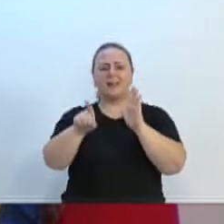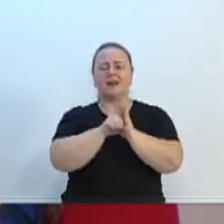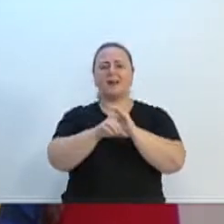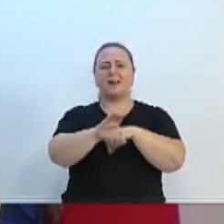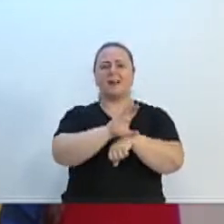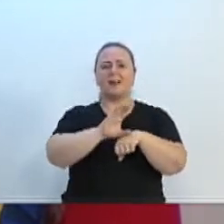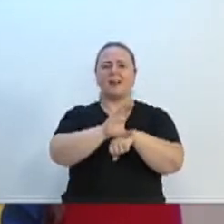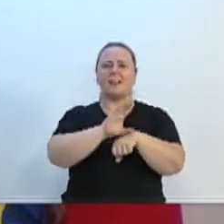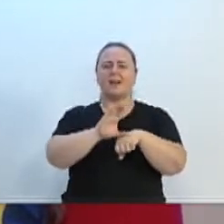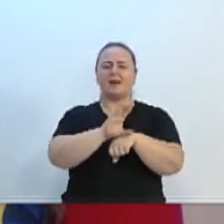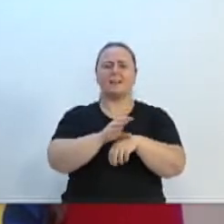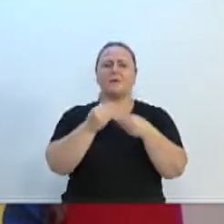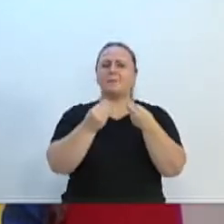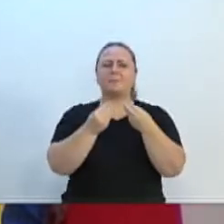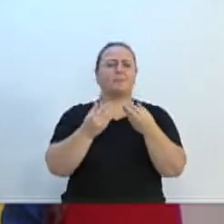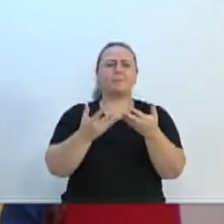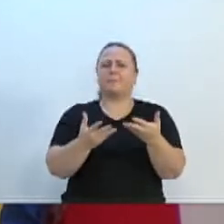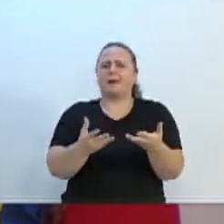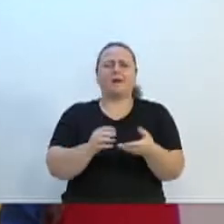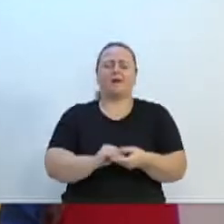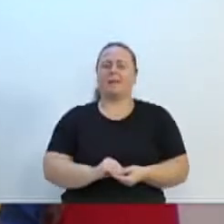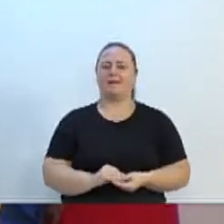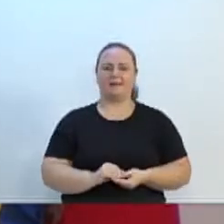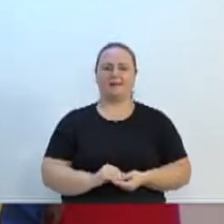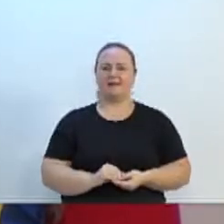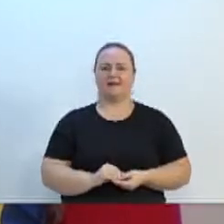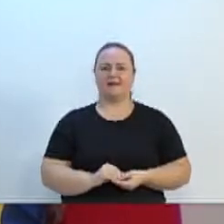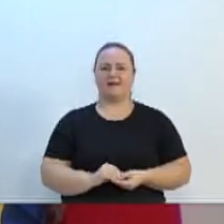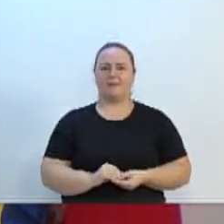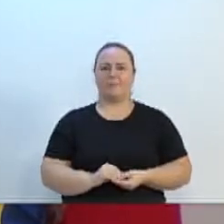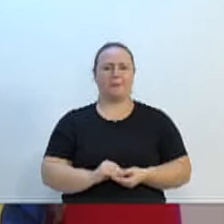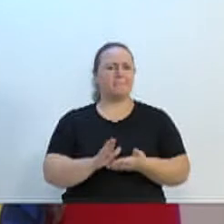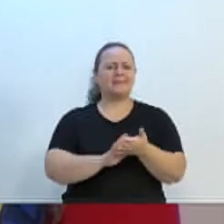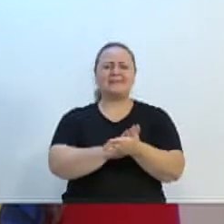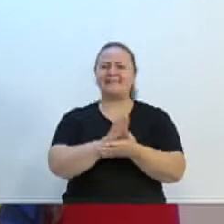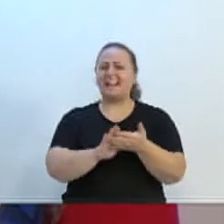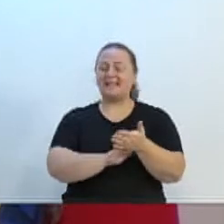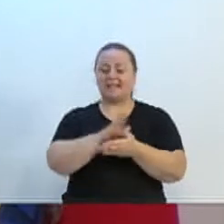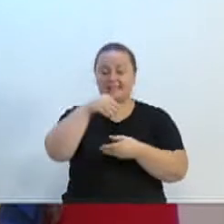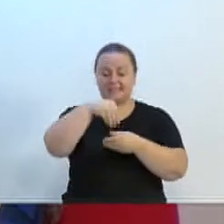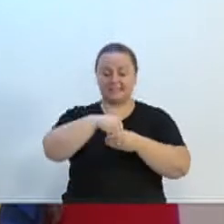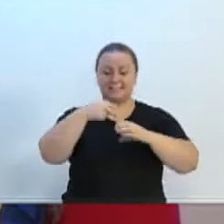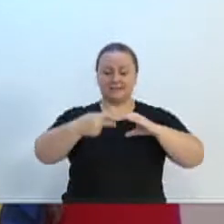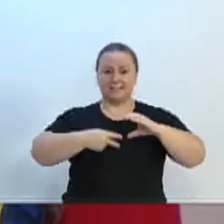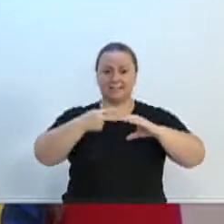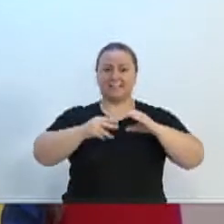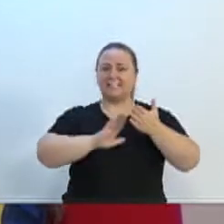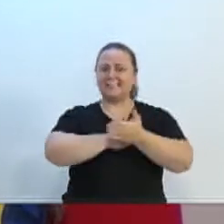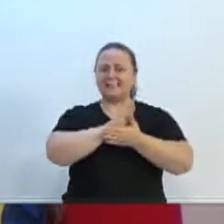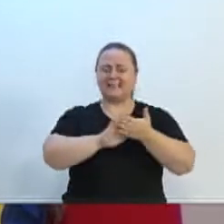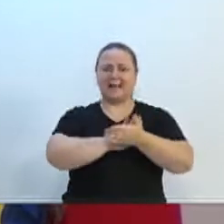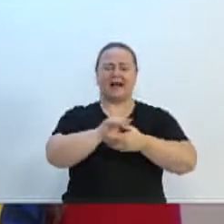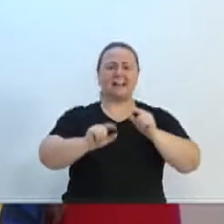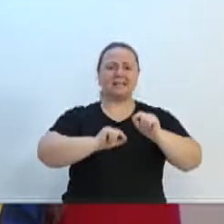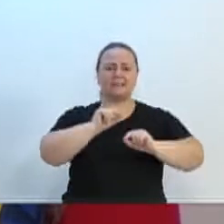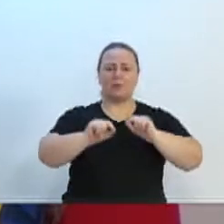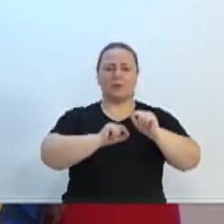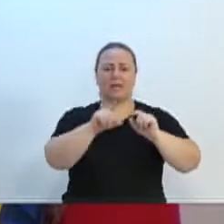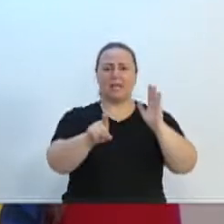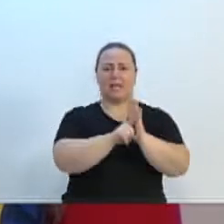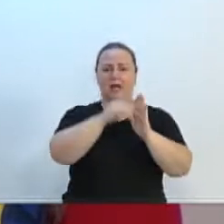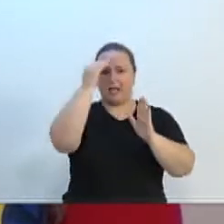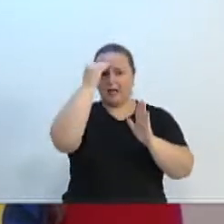Constituição. Nada foi feito ou está sendo feito nesta casa que não esteja dentro de uma